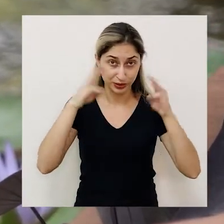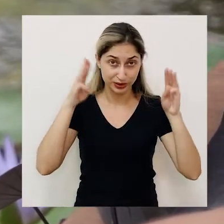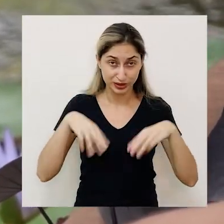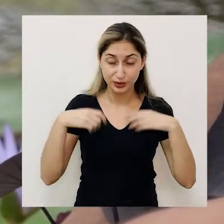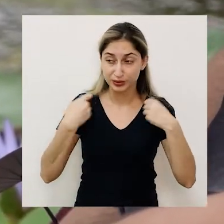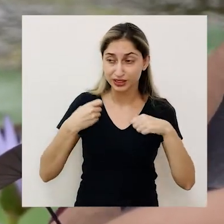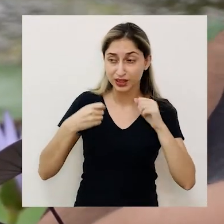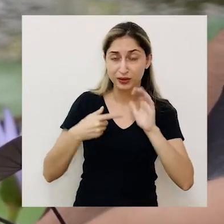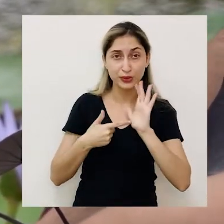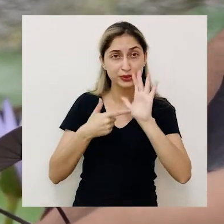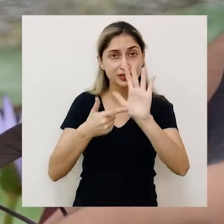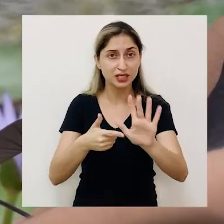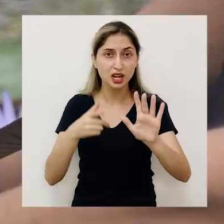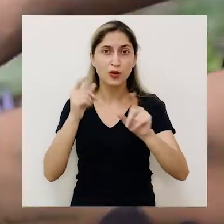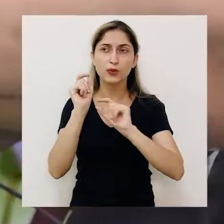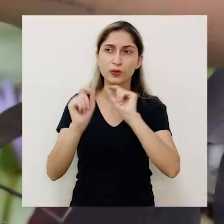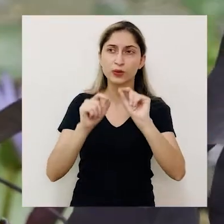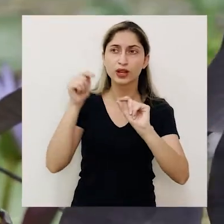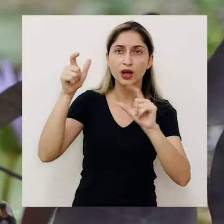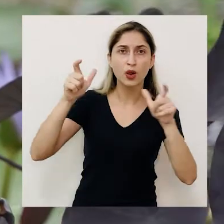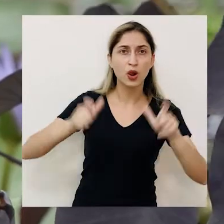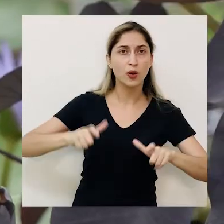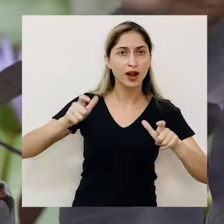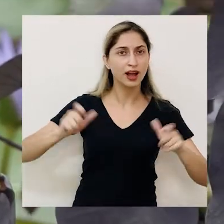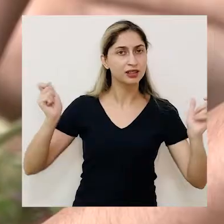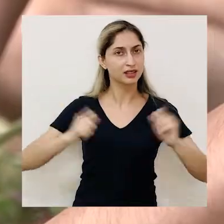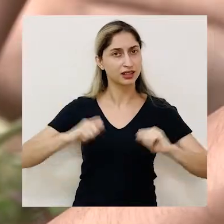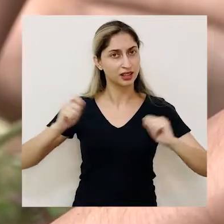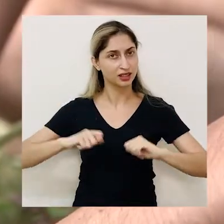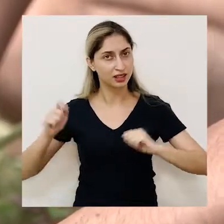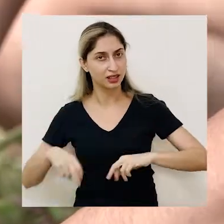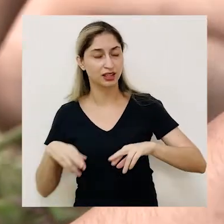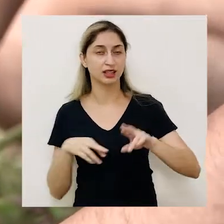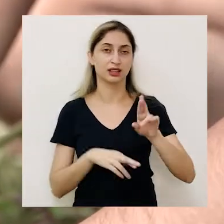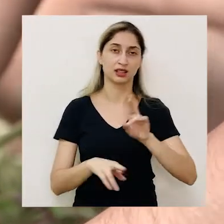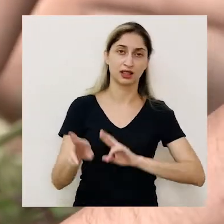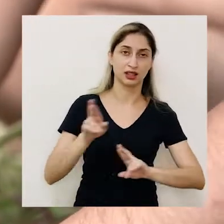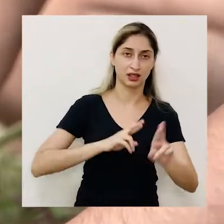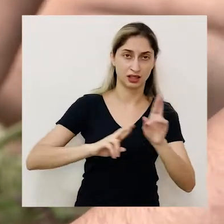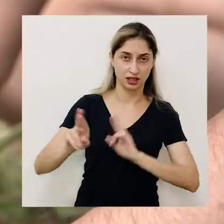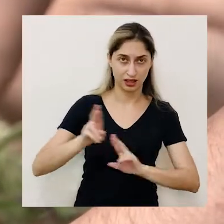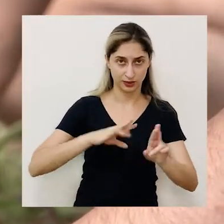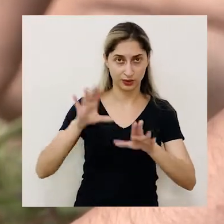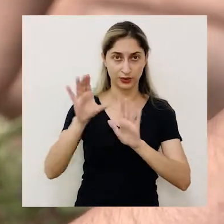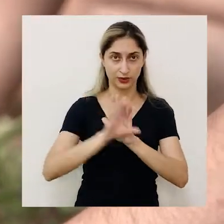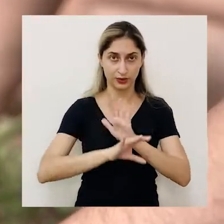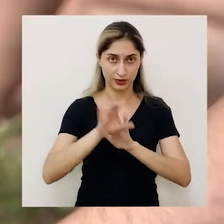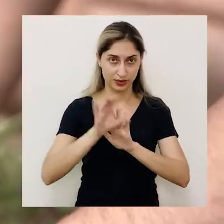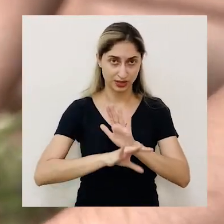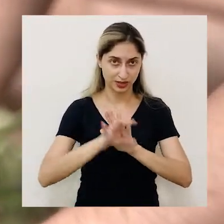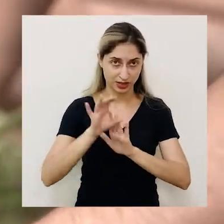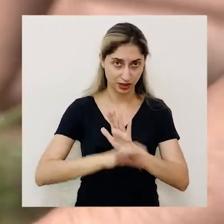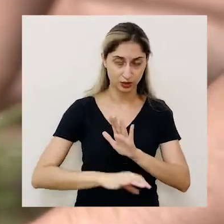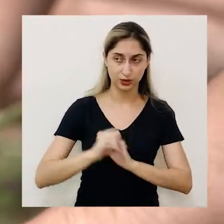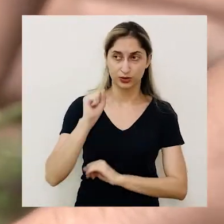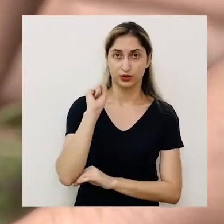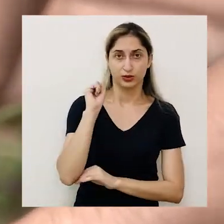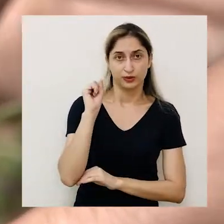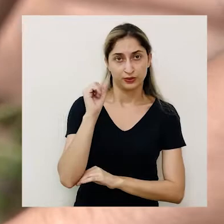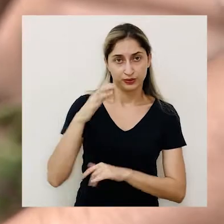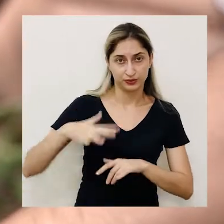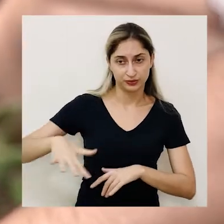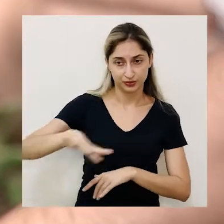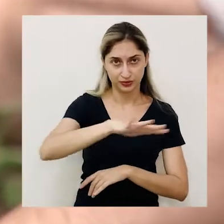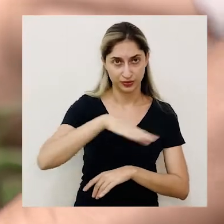de vista que evidenciem suas potencialidades, relacionando com o conceito de paisagem cultural. Além